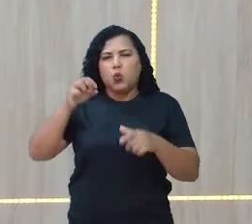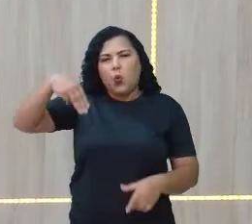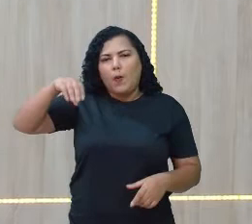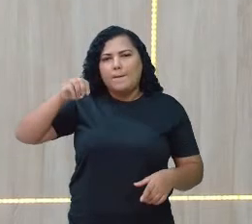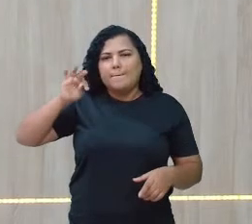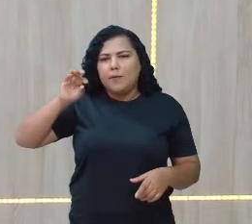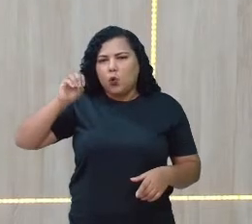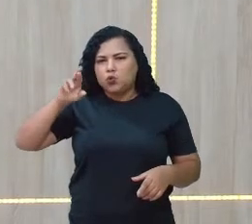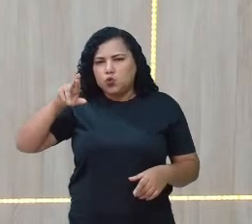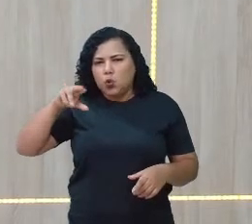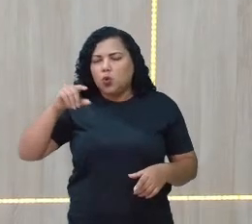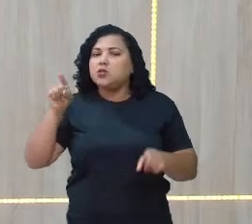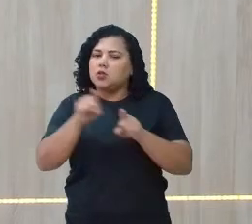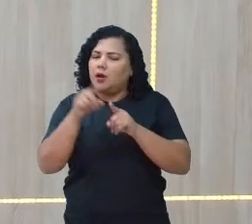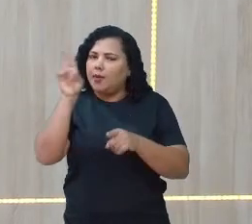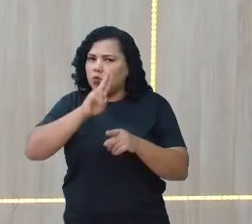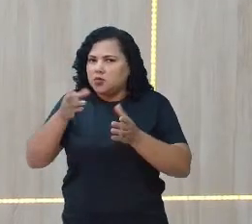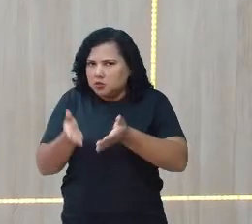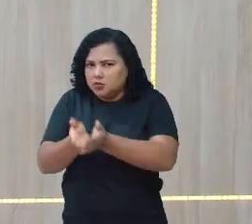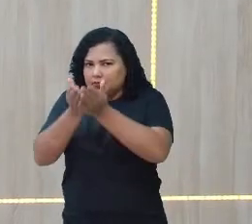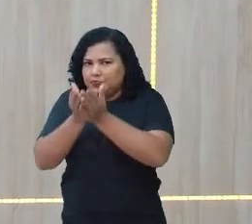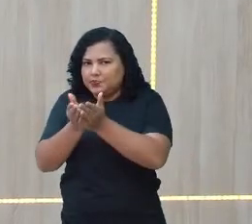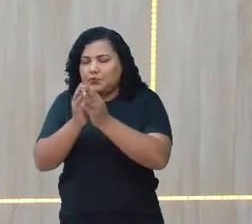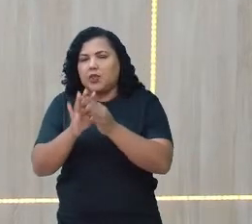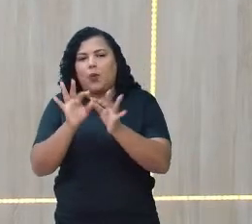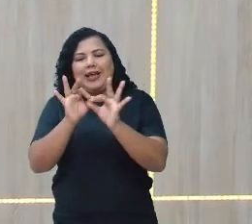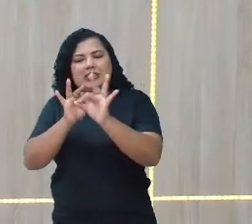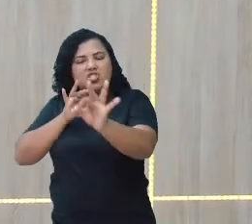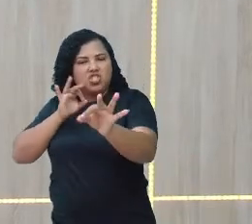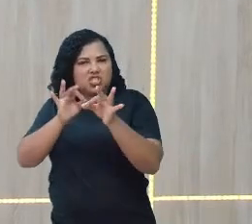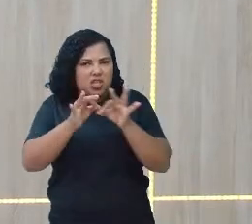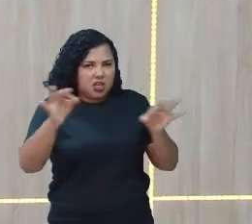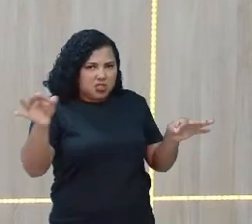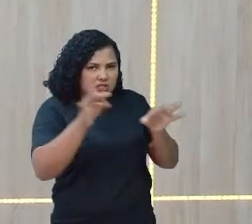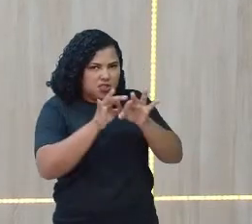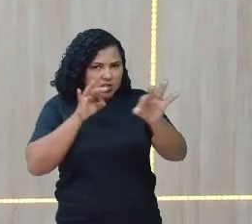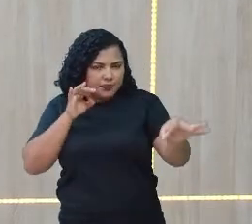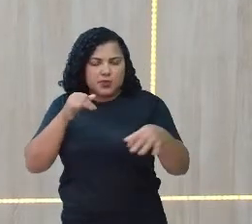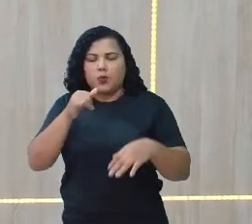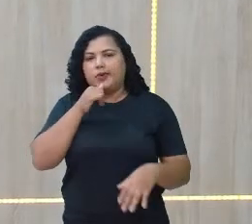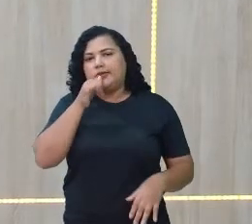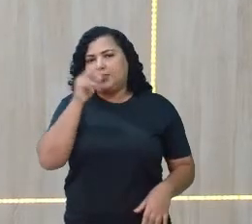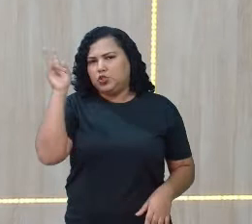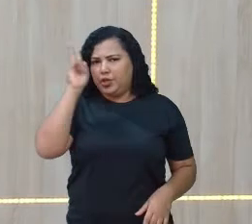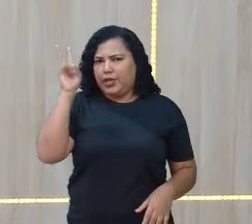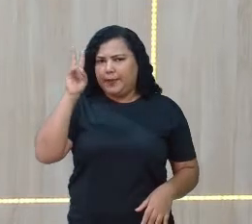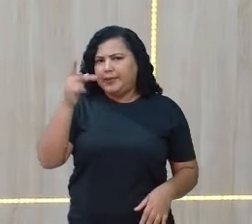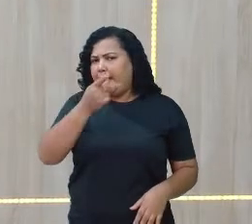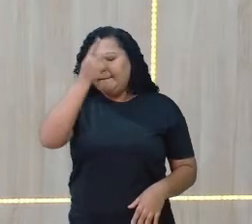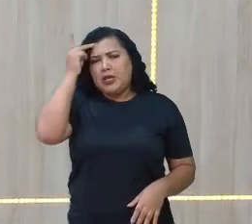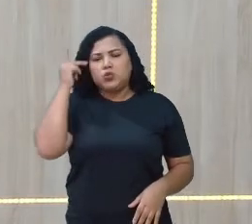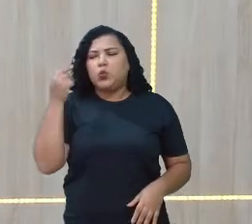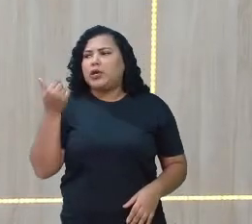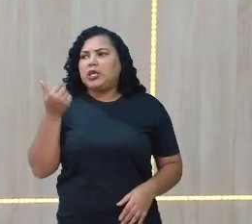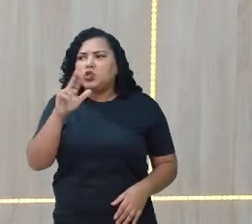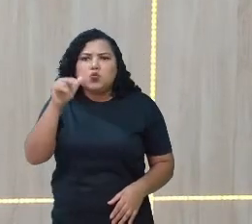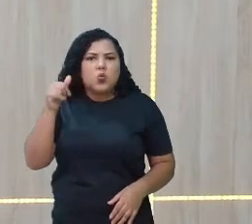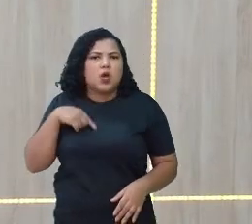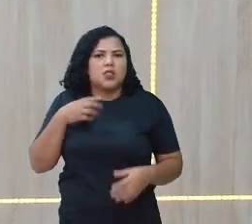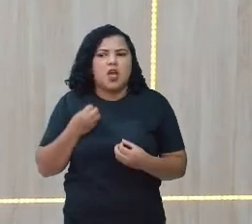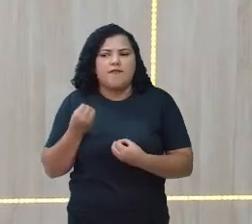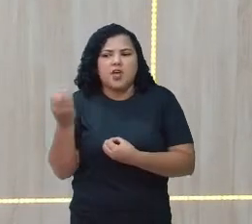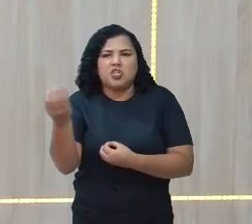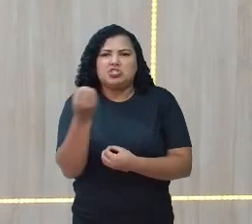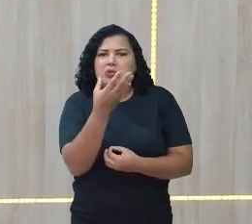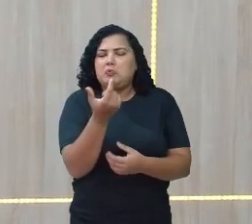de distância, porque a questão da distância é interessante. Historicamente, a gente tinha pessoas que nunca haviam saído do seu povoado, lá no século